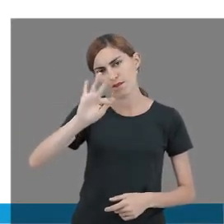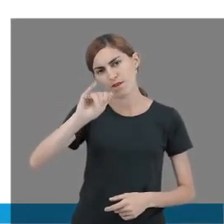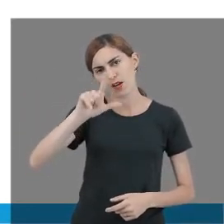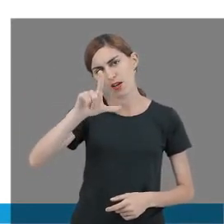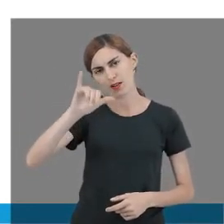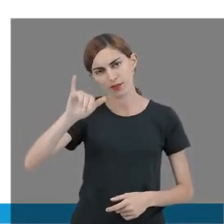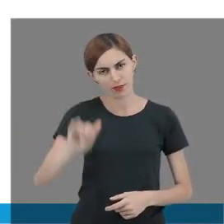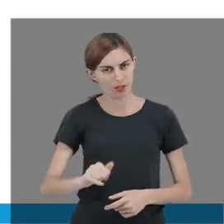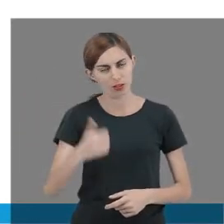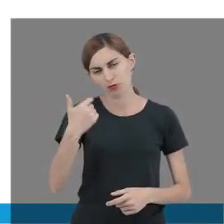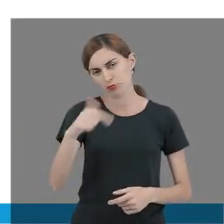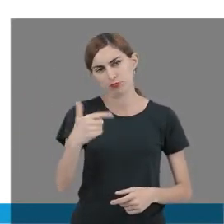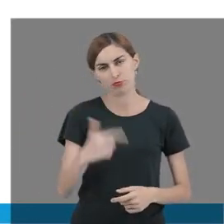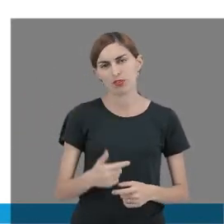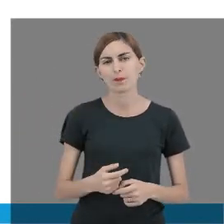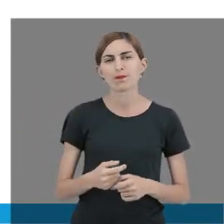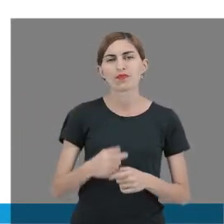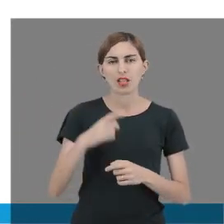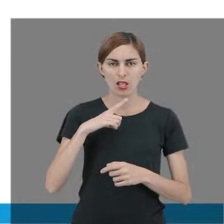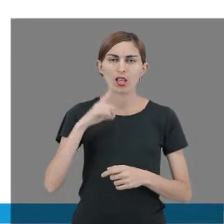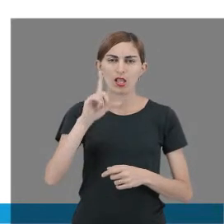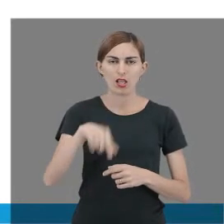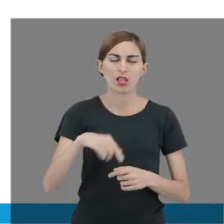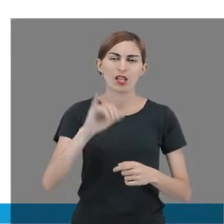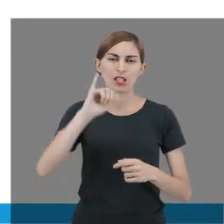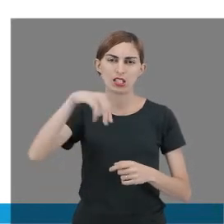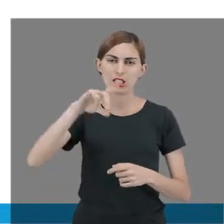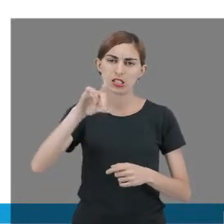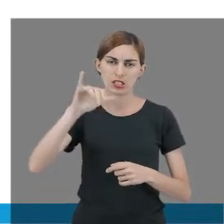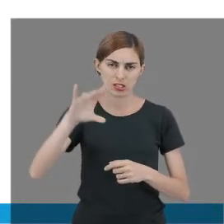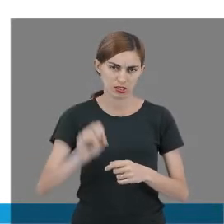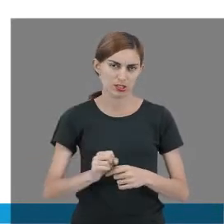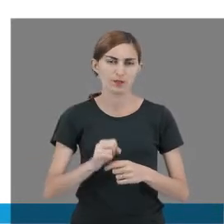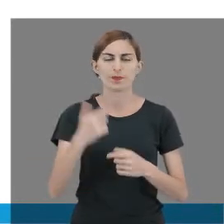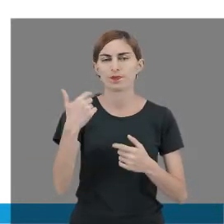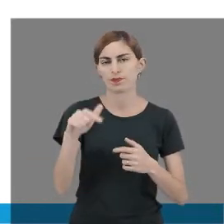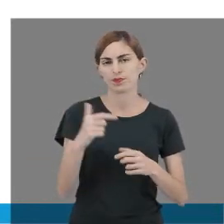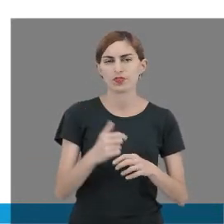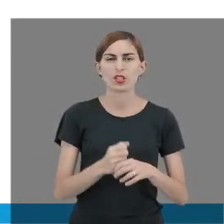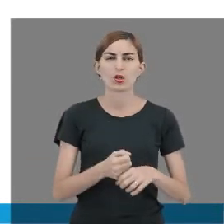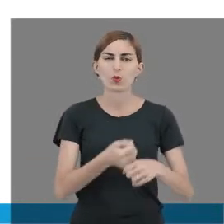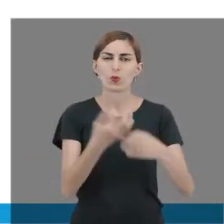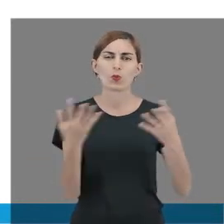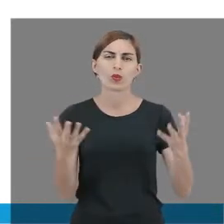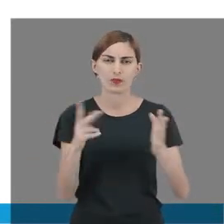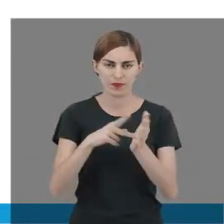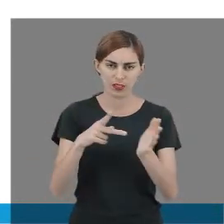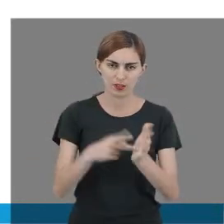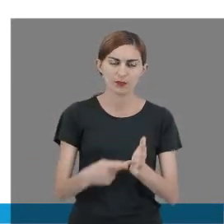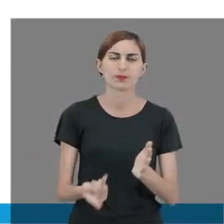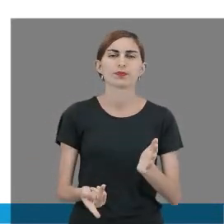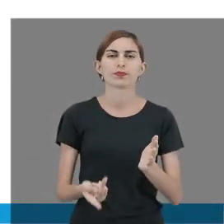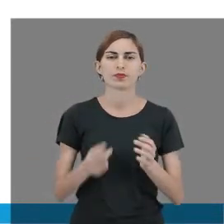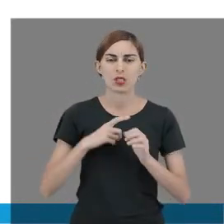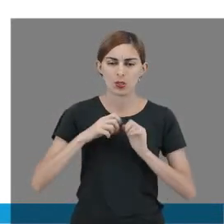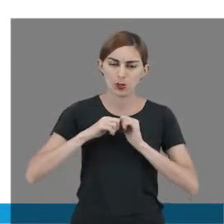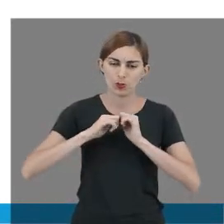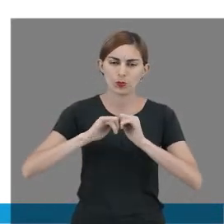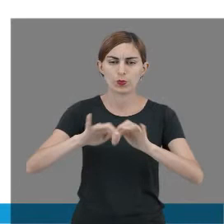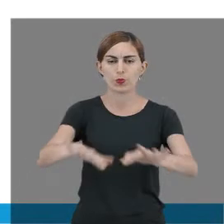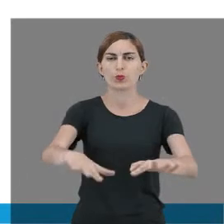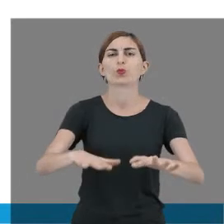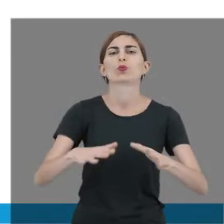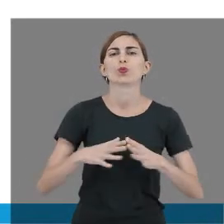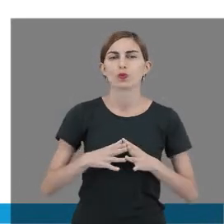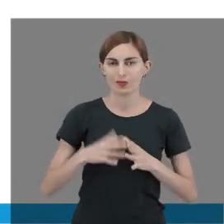diagnosticando. Então, realmente, provavelmente a gente não tem uma dimensão do que realmente essa epidemia provocou